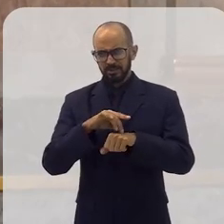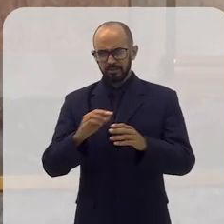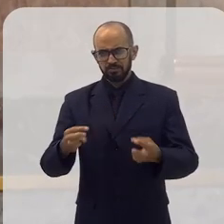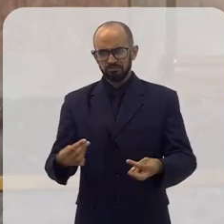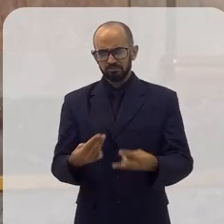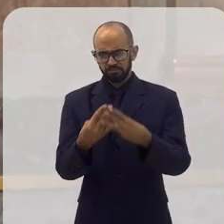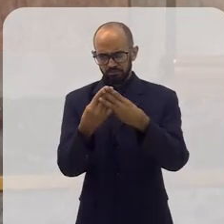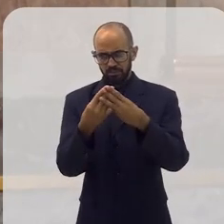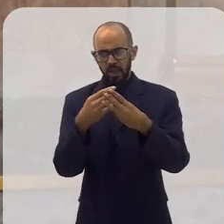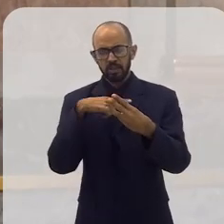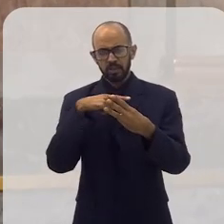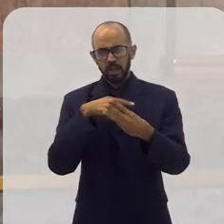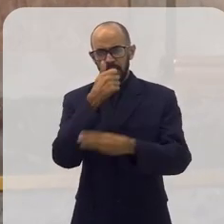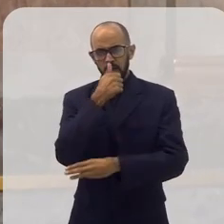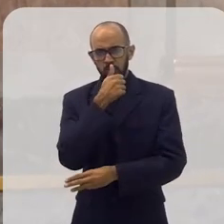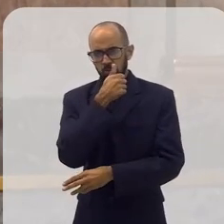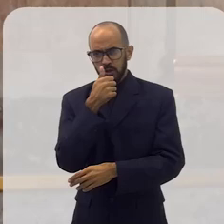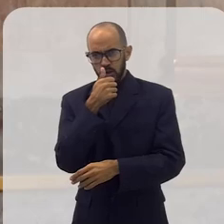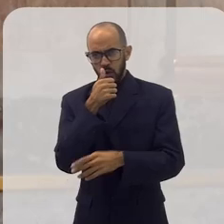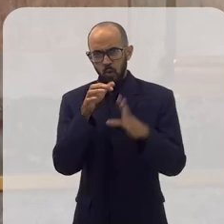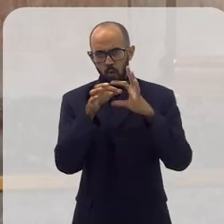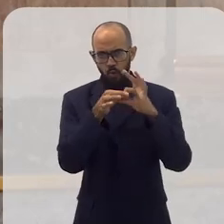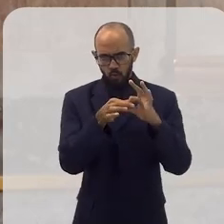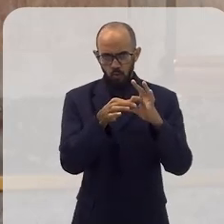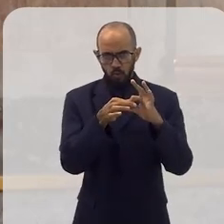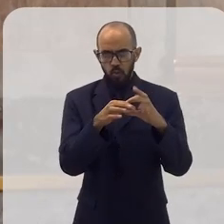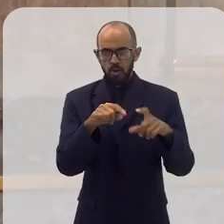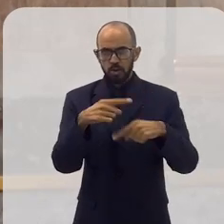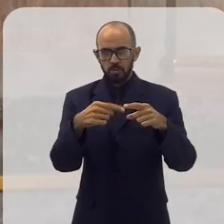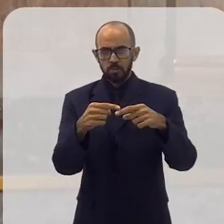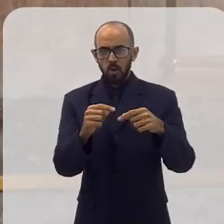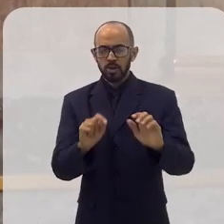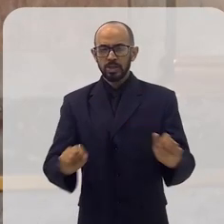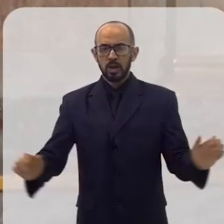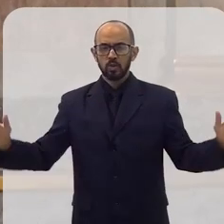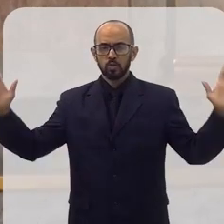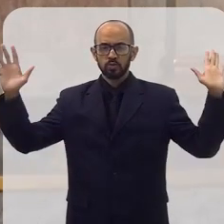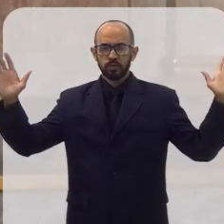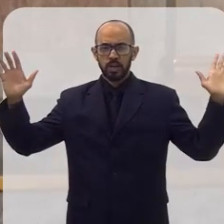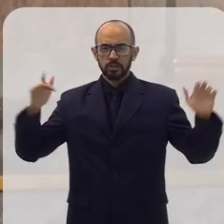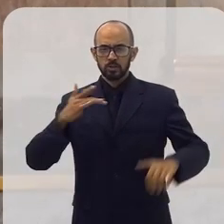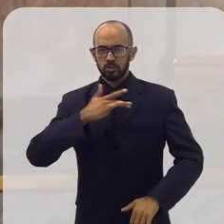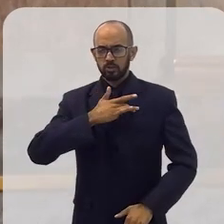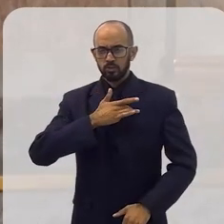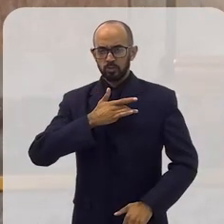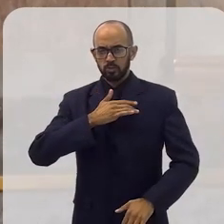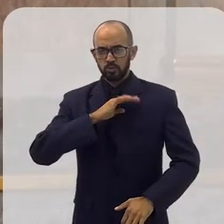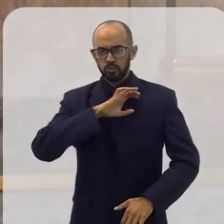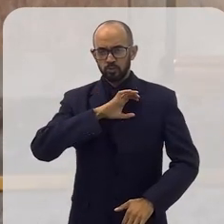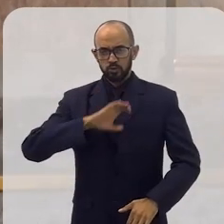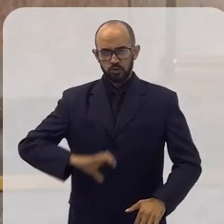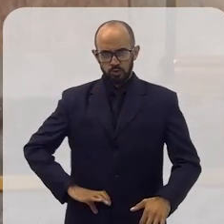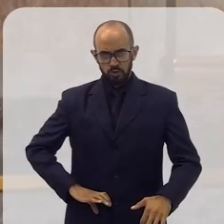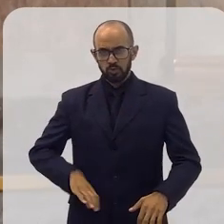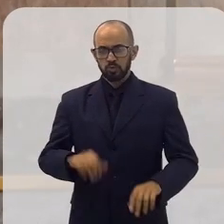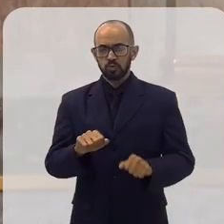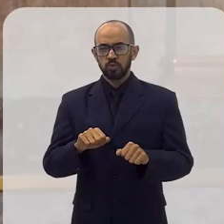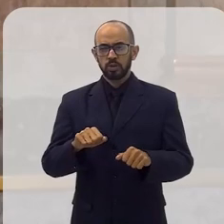tem Eucaristia e Comunhão. E na parte da tarde, a Crucificação de Nosso Senhor,